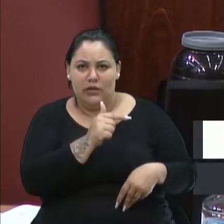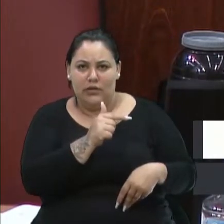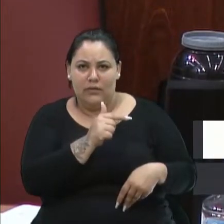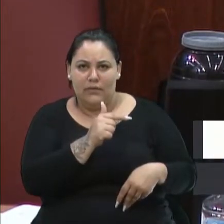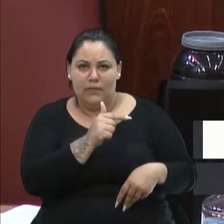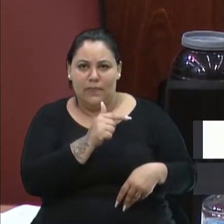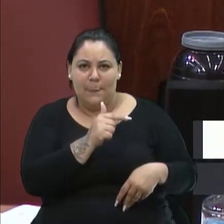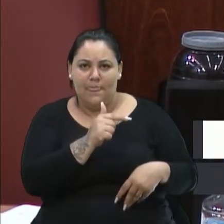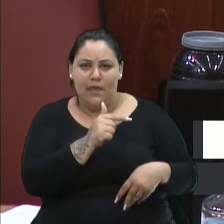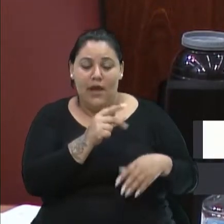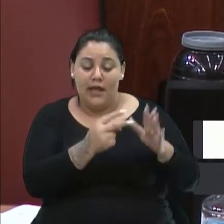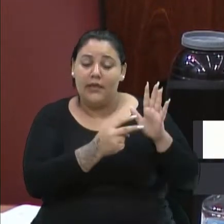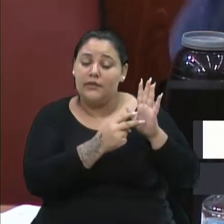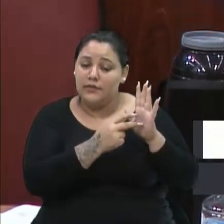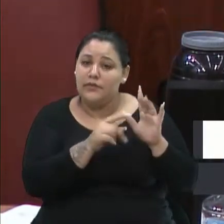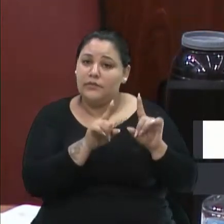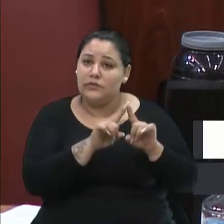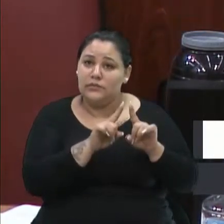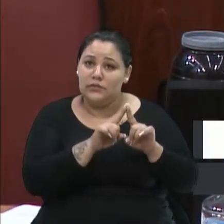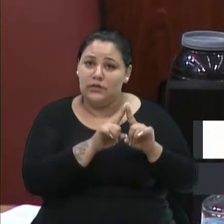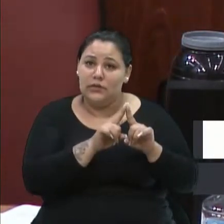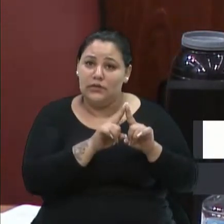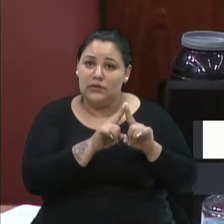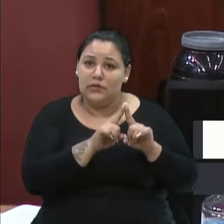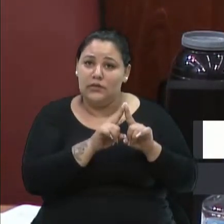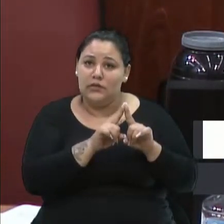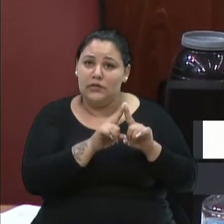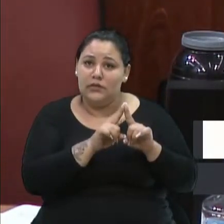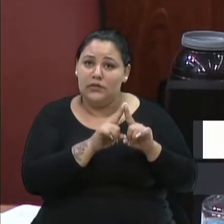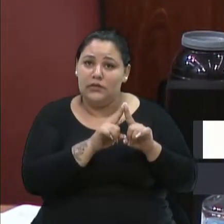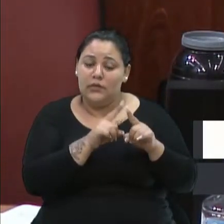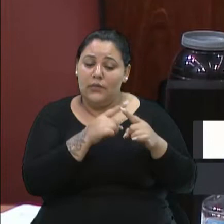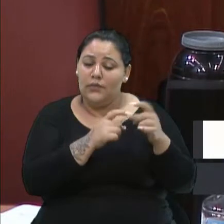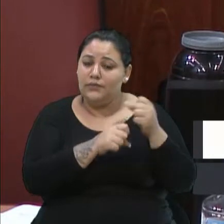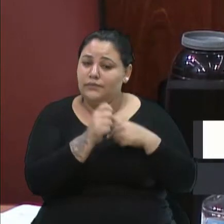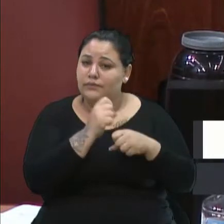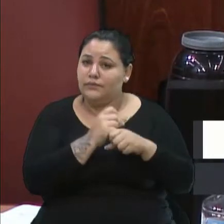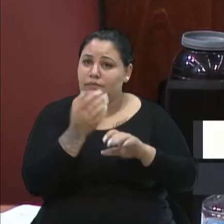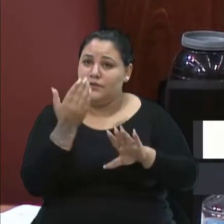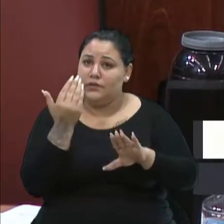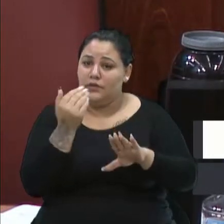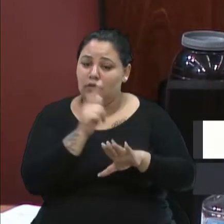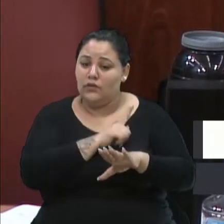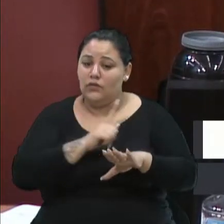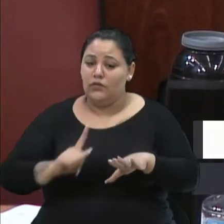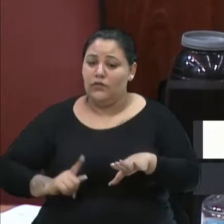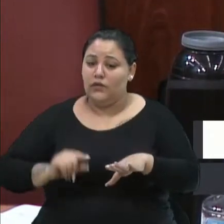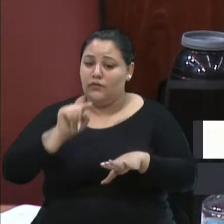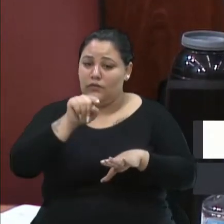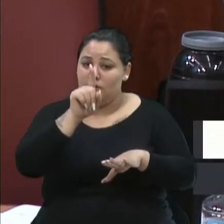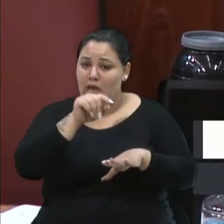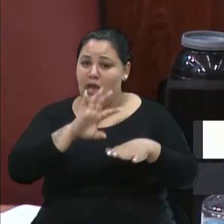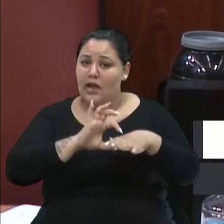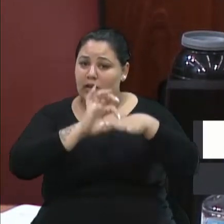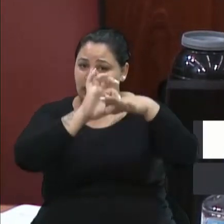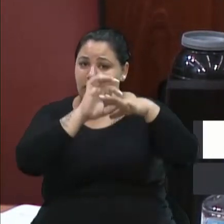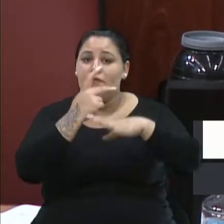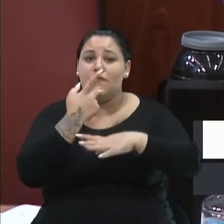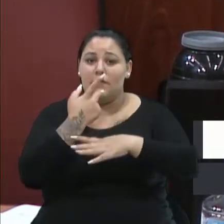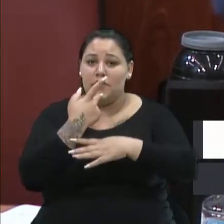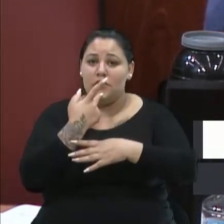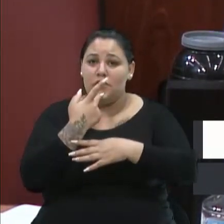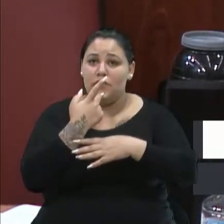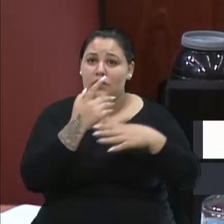a devida atenção, na medida que, à época, o governo que o senhor é líder disse que